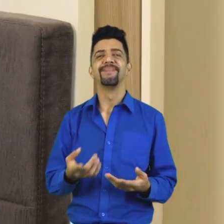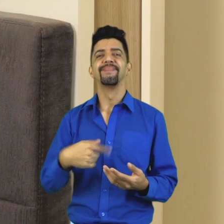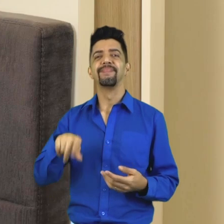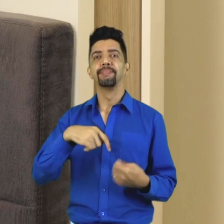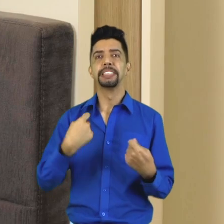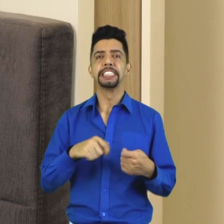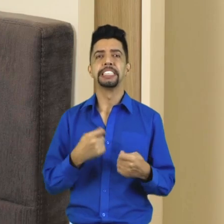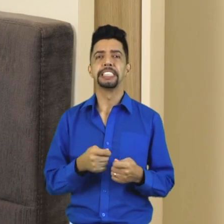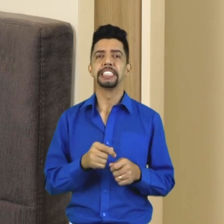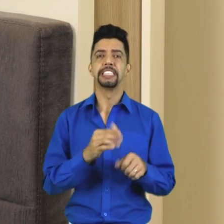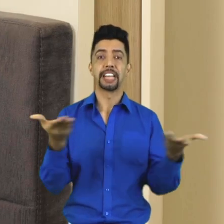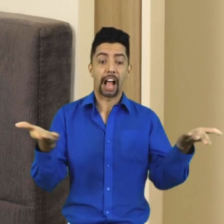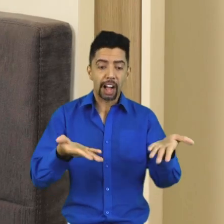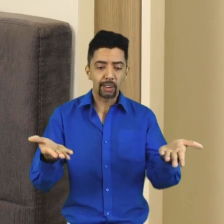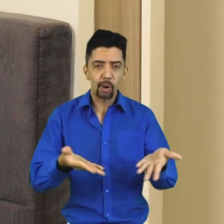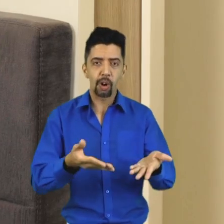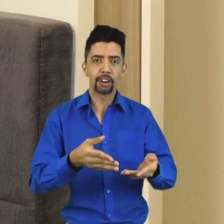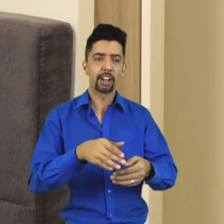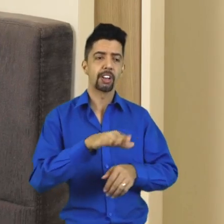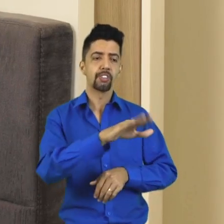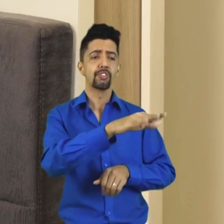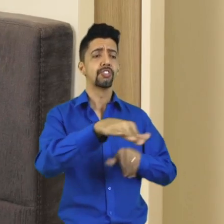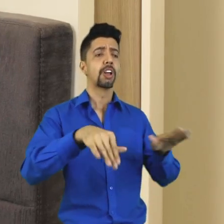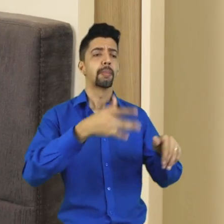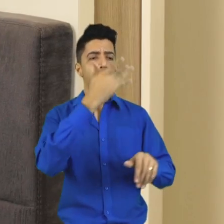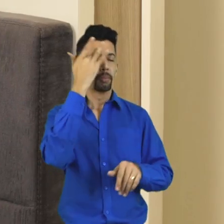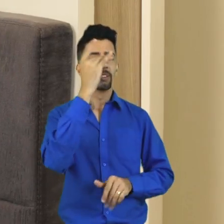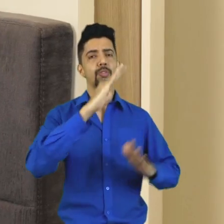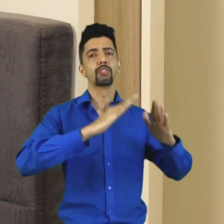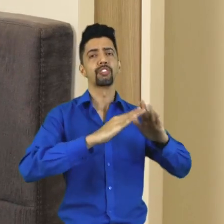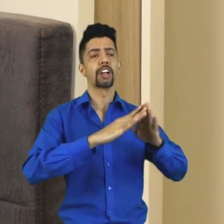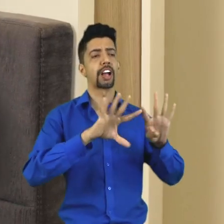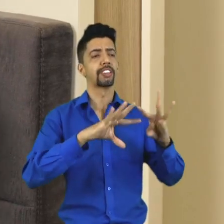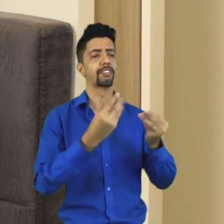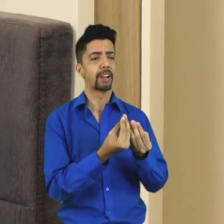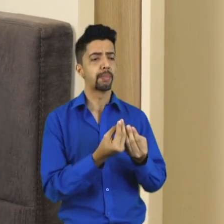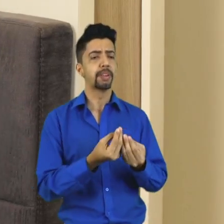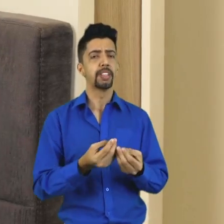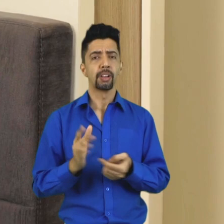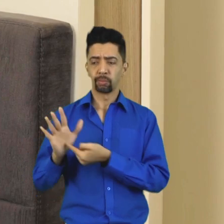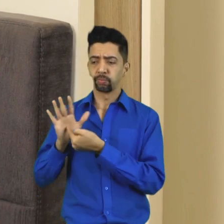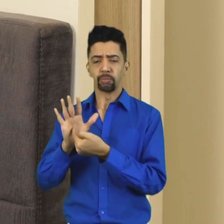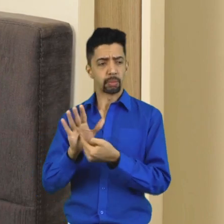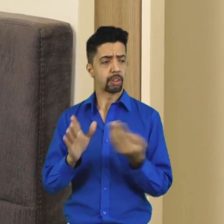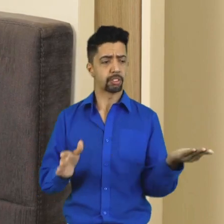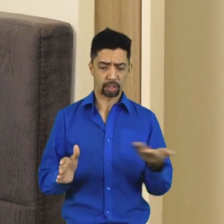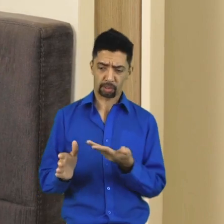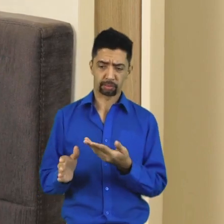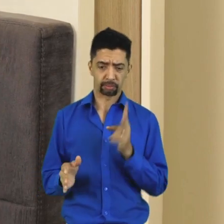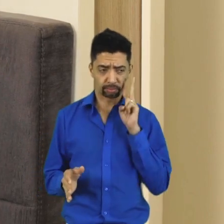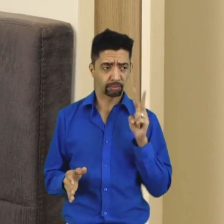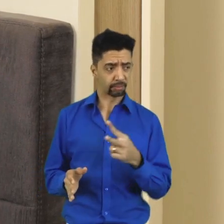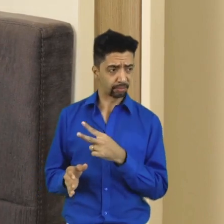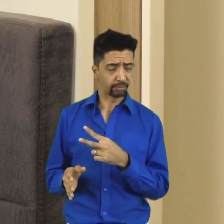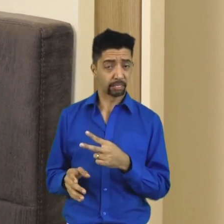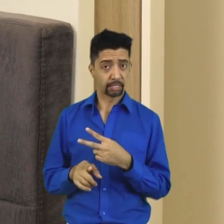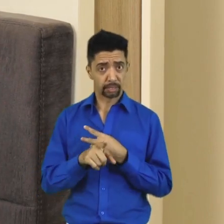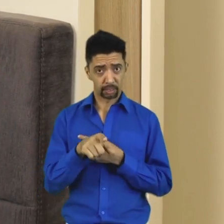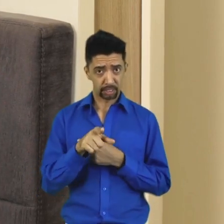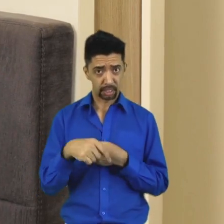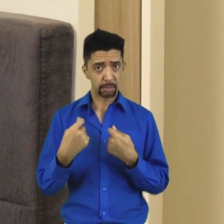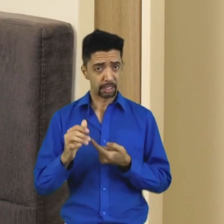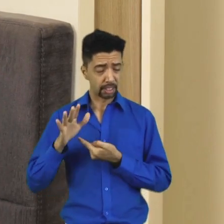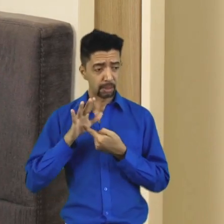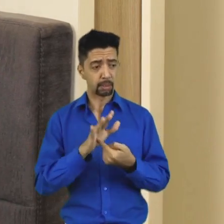Eu preciso reunir a minha família agora e apresentar esse vídeo sim. Porque você